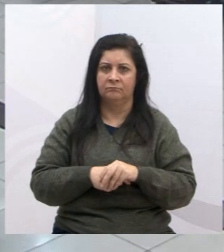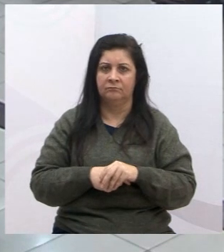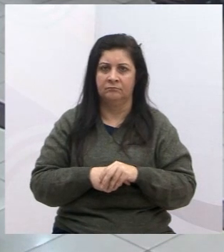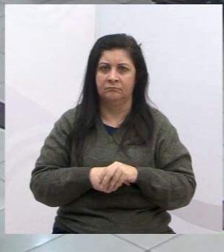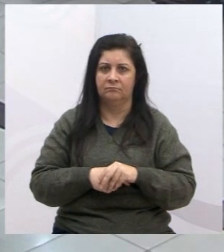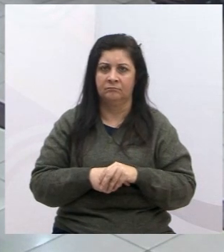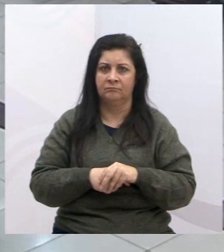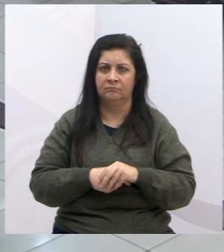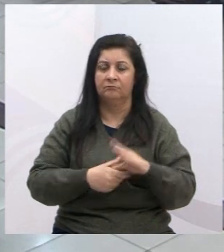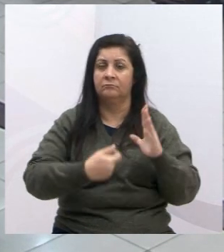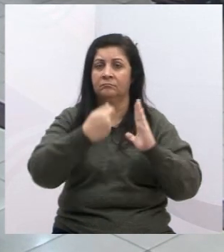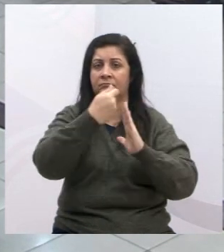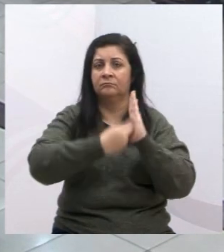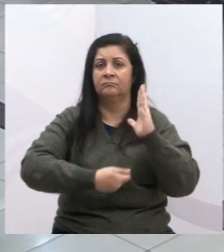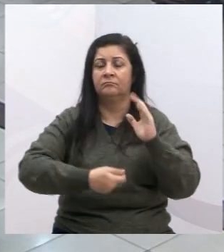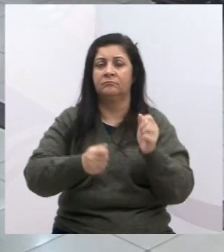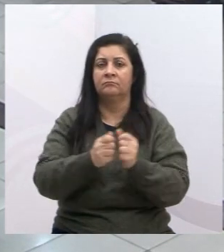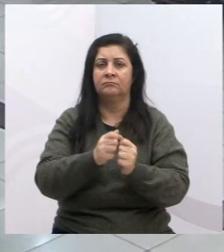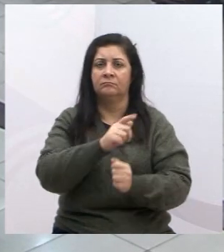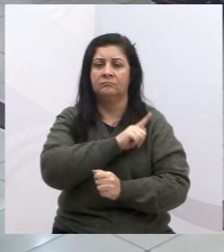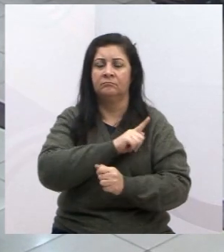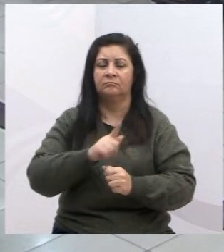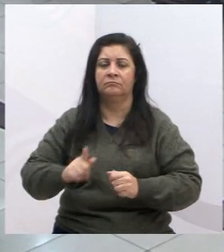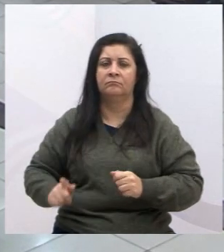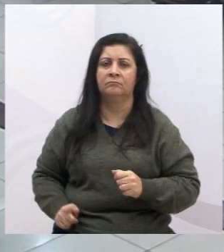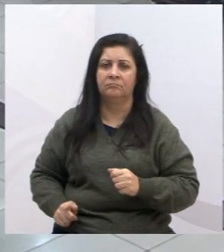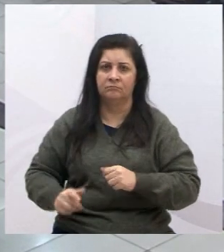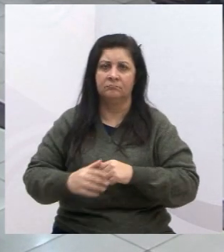Autorização junto ao governo do Estado de São Paulo, ao DRR,